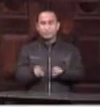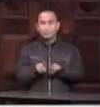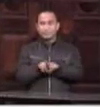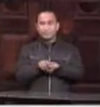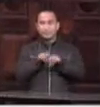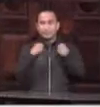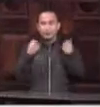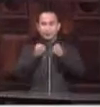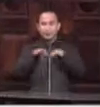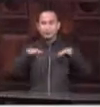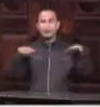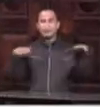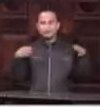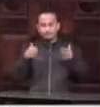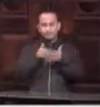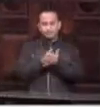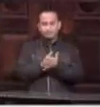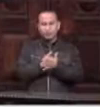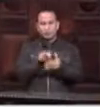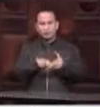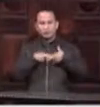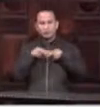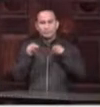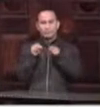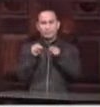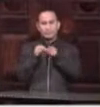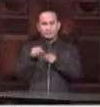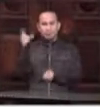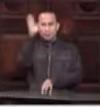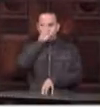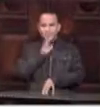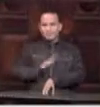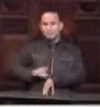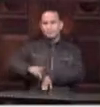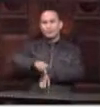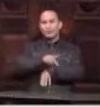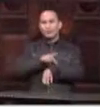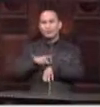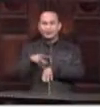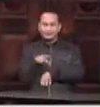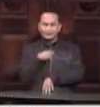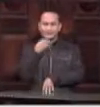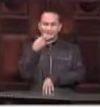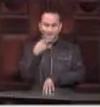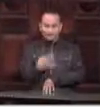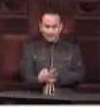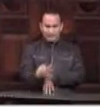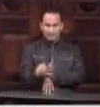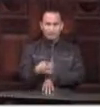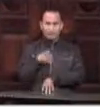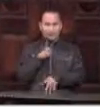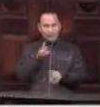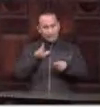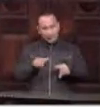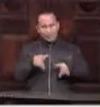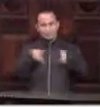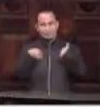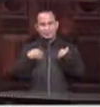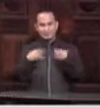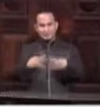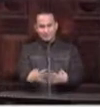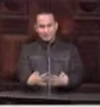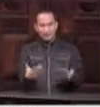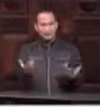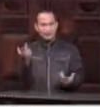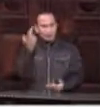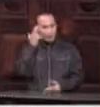plenário, esteja enfrentando para a gente fazer do Brasil um país onde, de fato, haja tolerância,